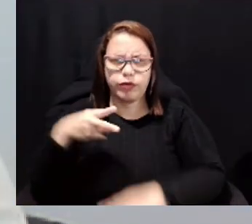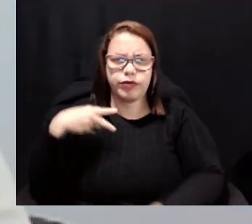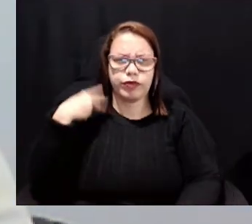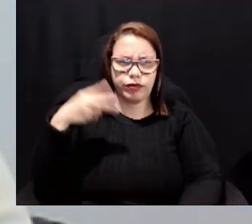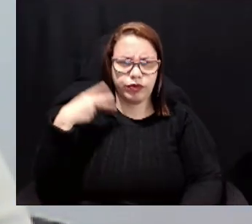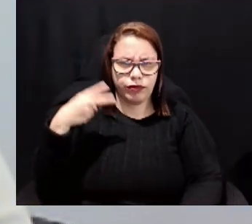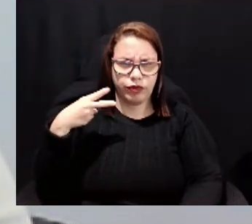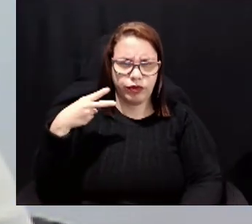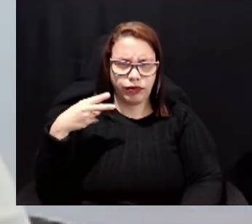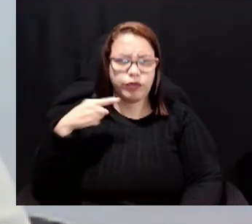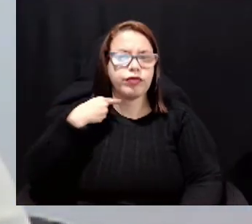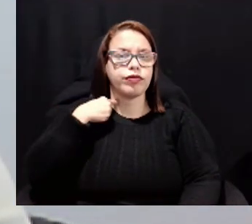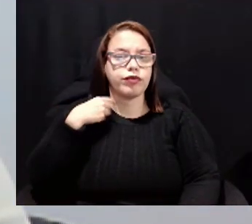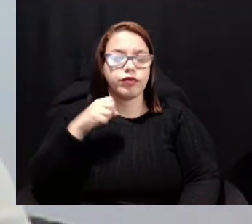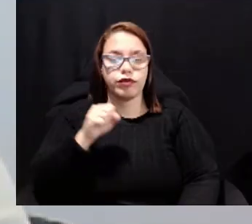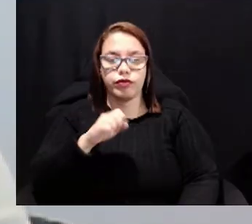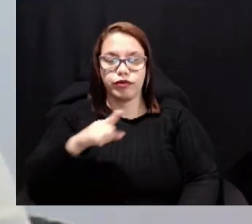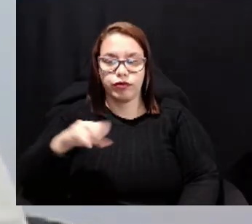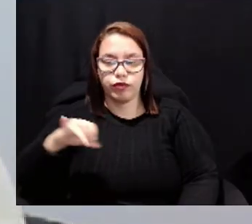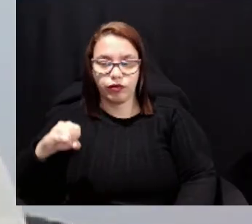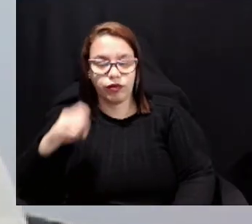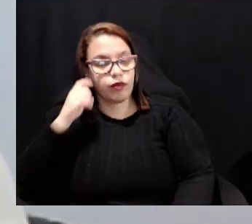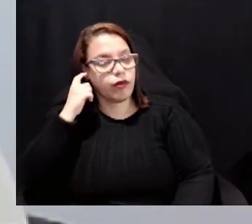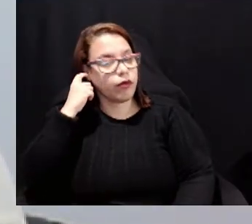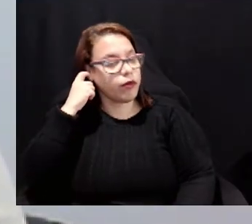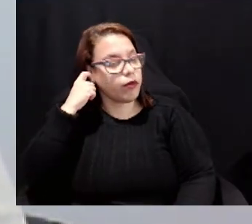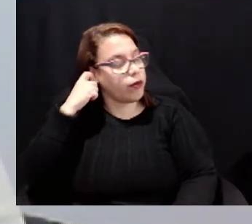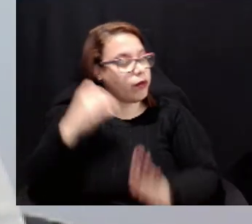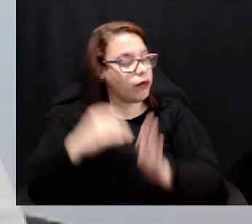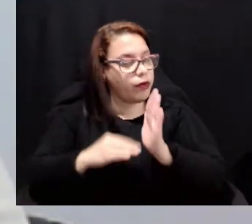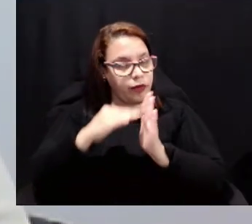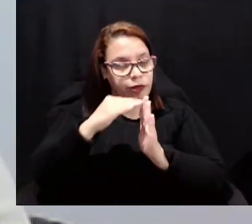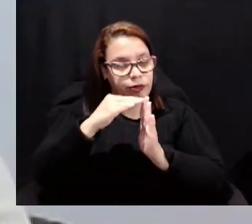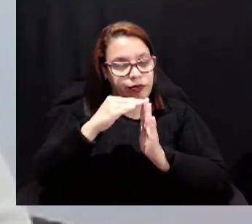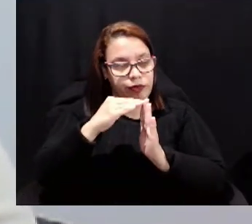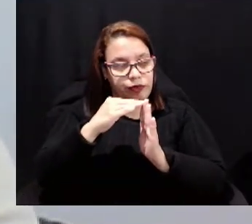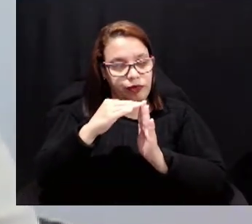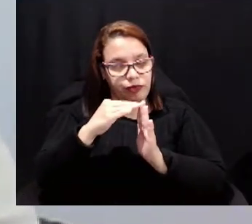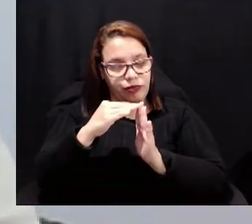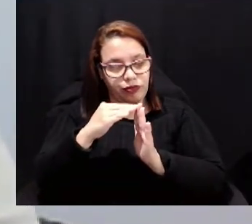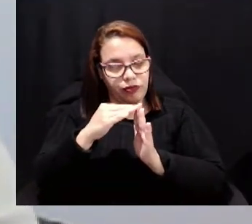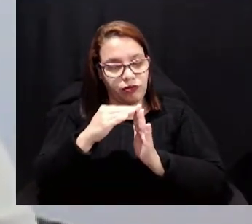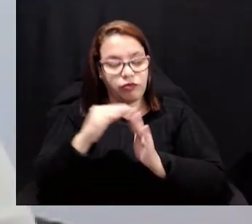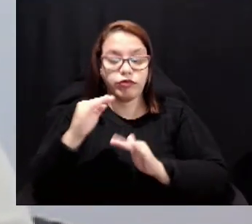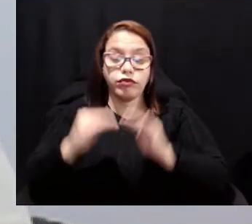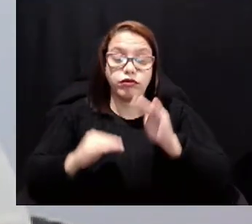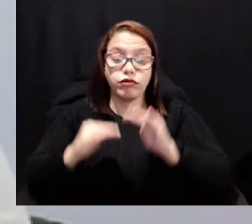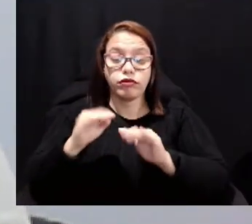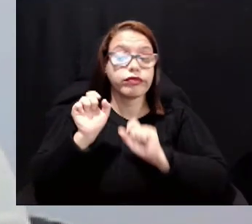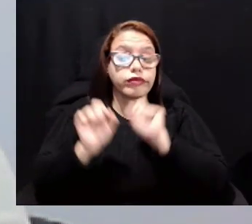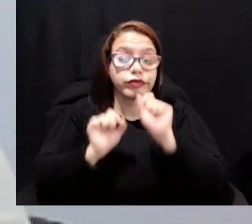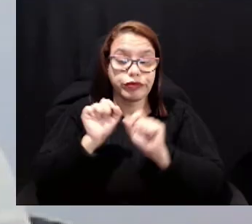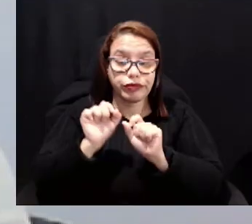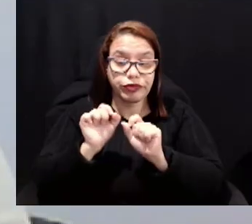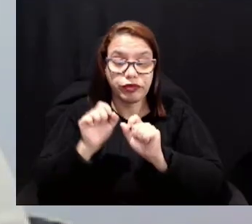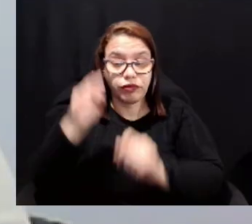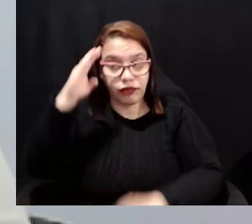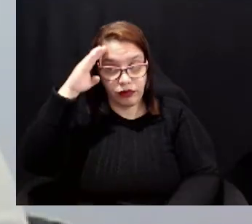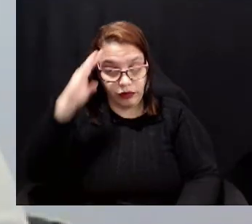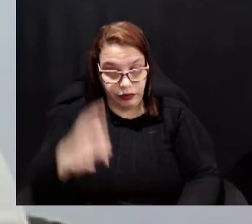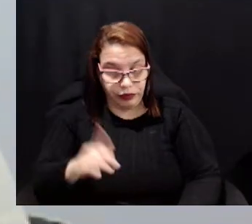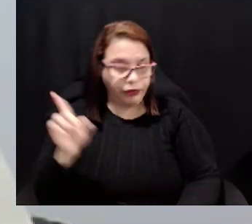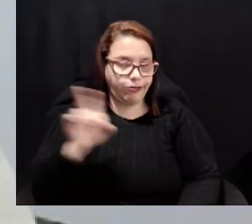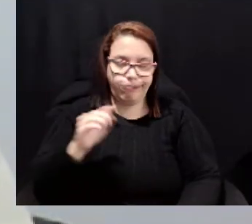com a Política Nacional de Resíduos Sólidos, que traz a hierarquia de destinação, né? Então, isso preconiza que deva